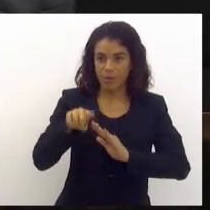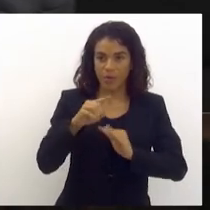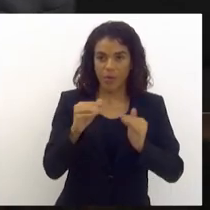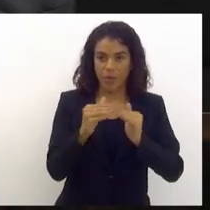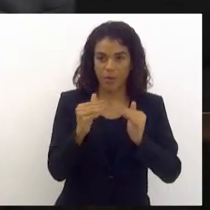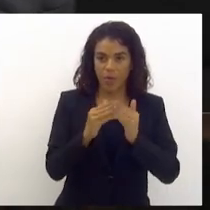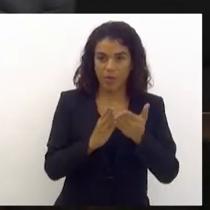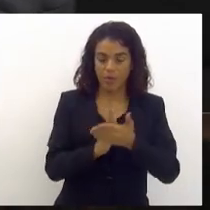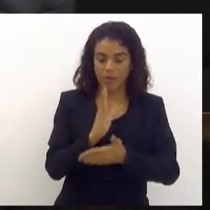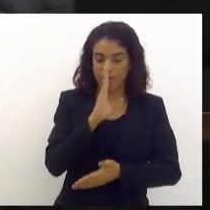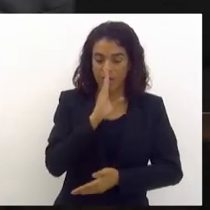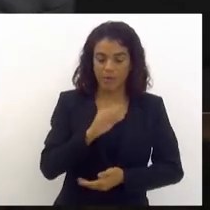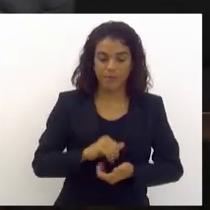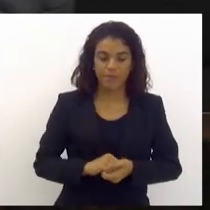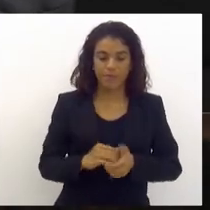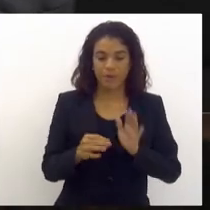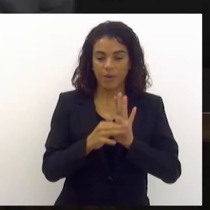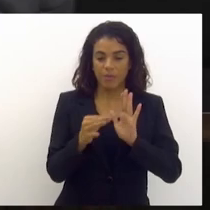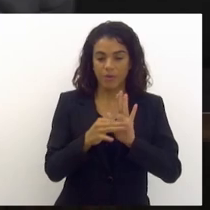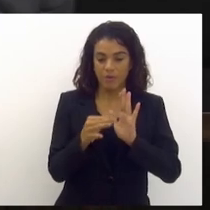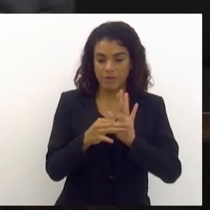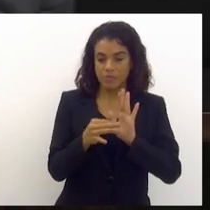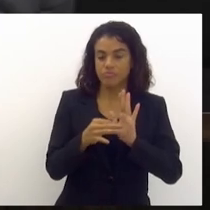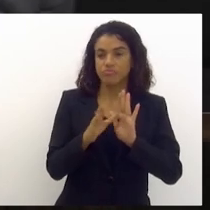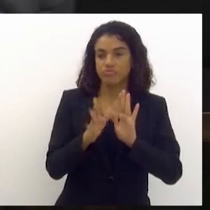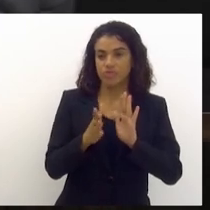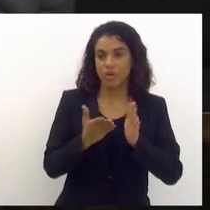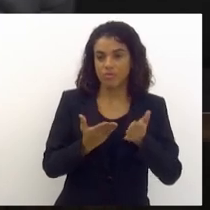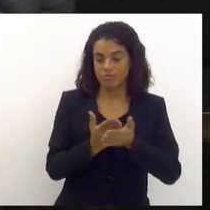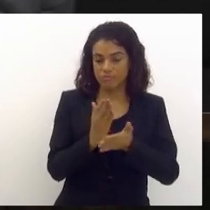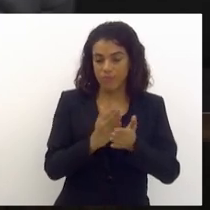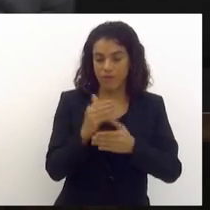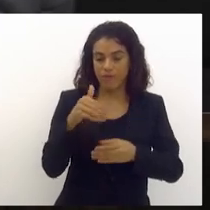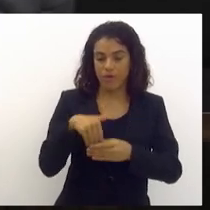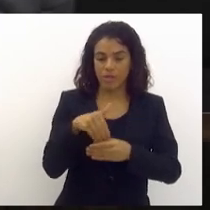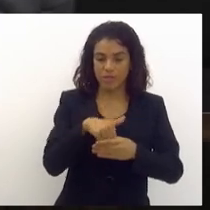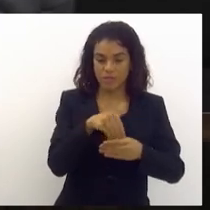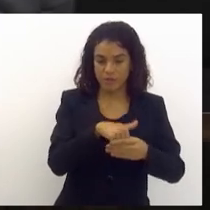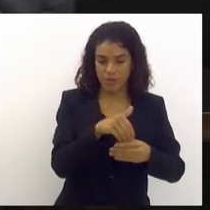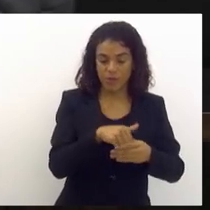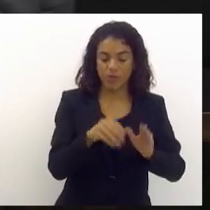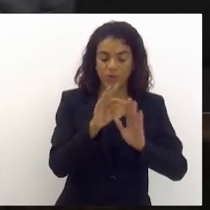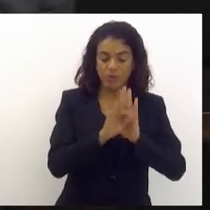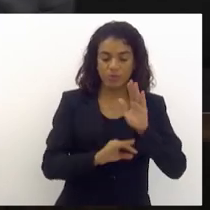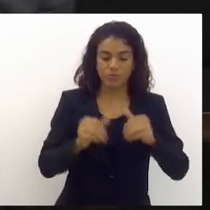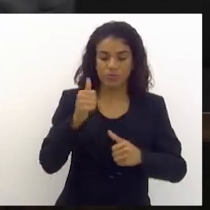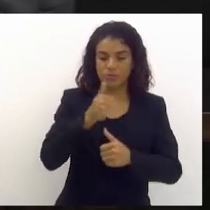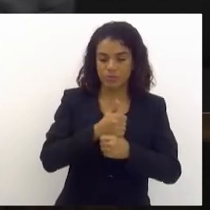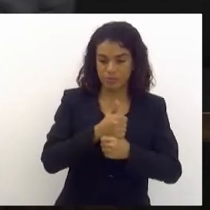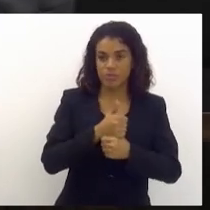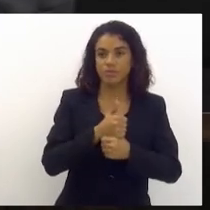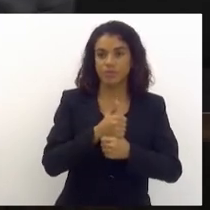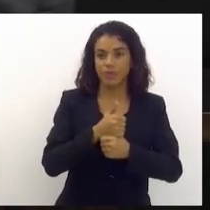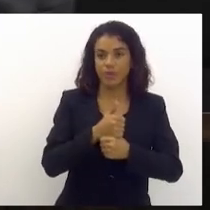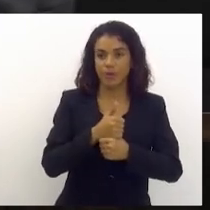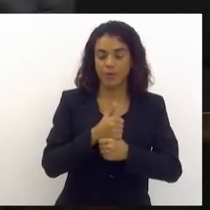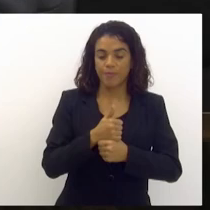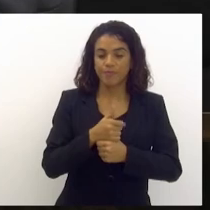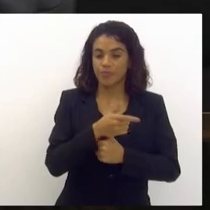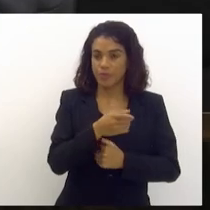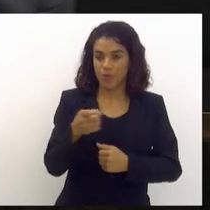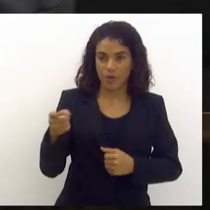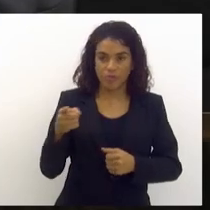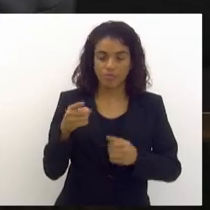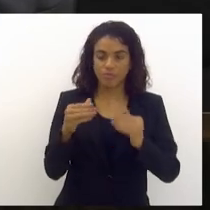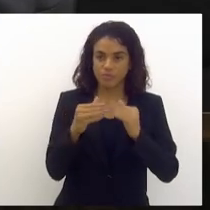estão? Aprovado. Com os pareceres emitidos em votação substitutivo, pedindo forma final de redação. Senhores que